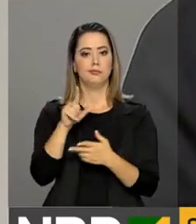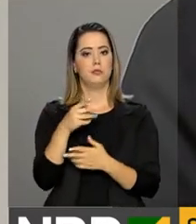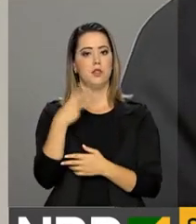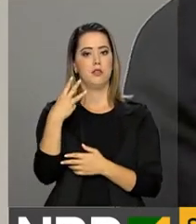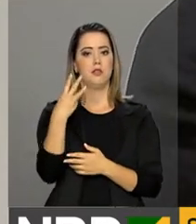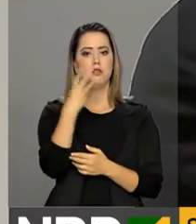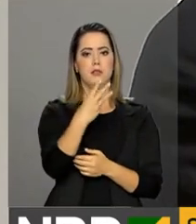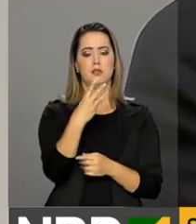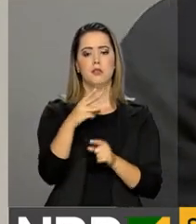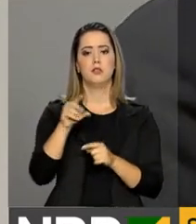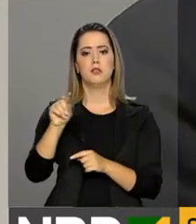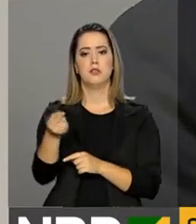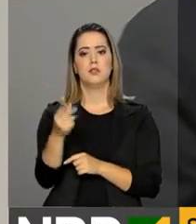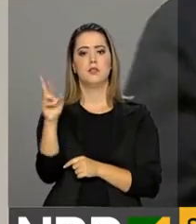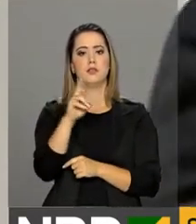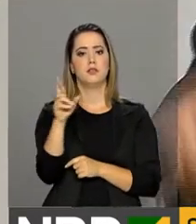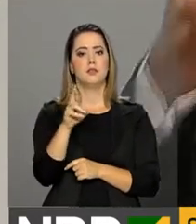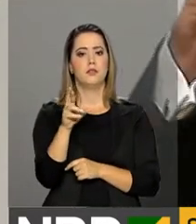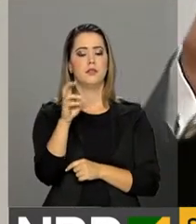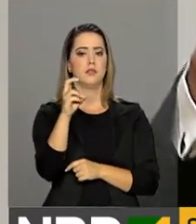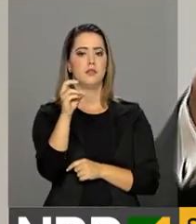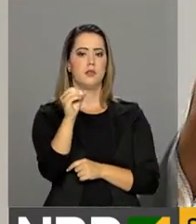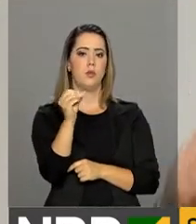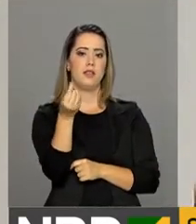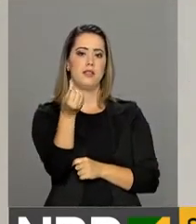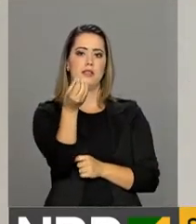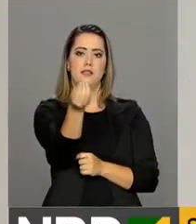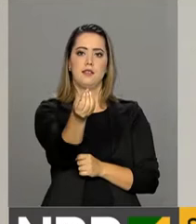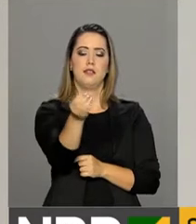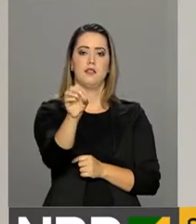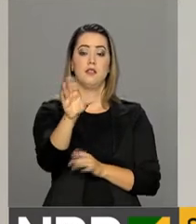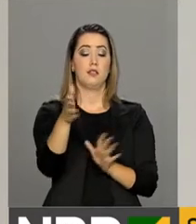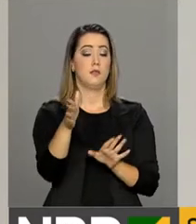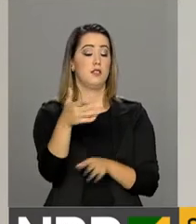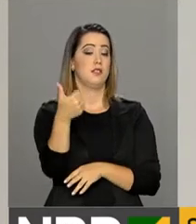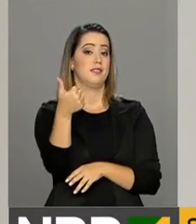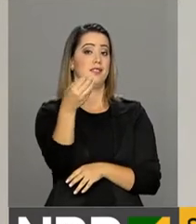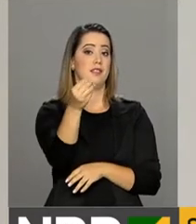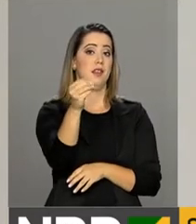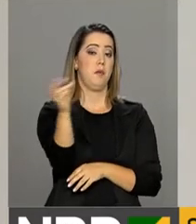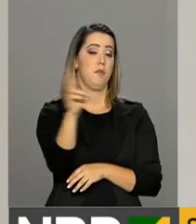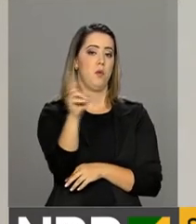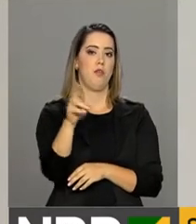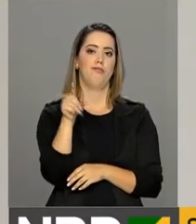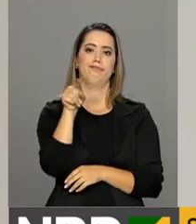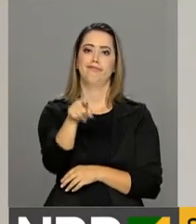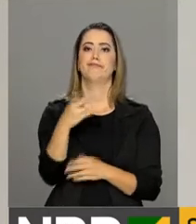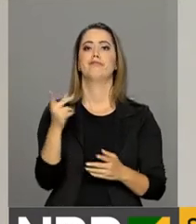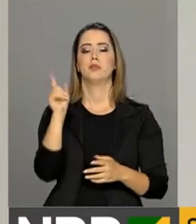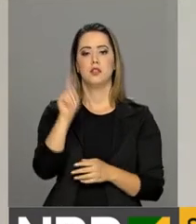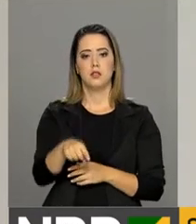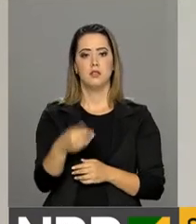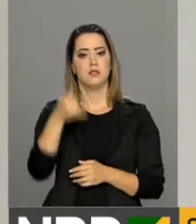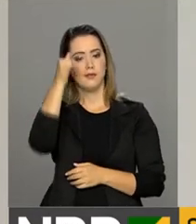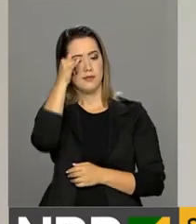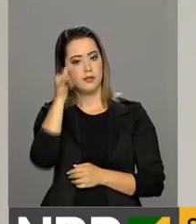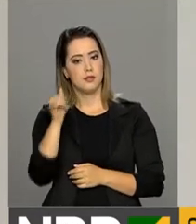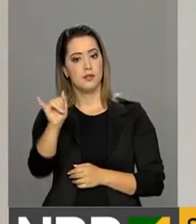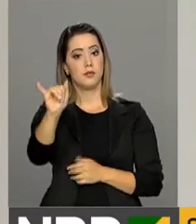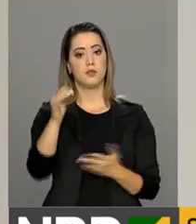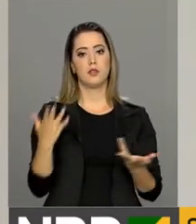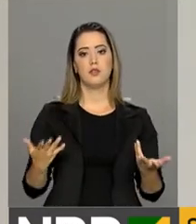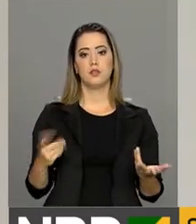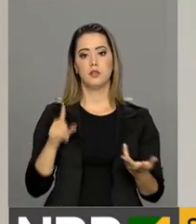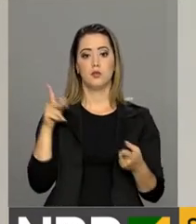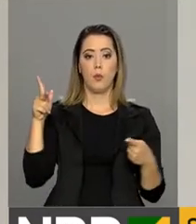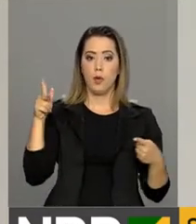vai a 50 60 70 vezes mais de 100 mil reais isto é que está sendo combatido portanto o